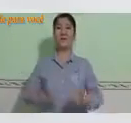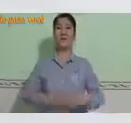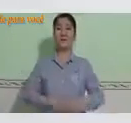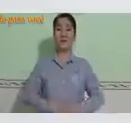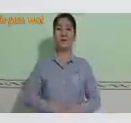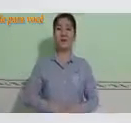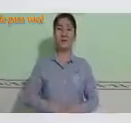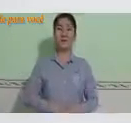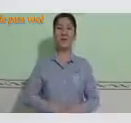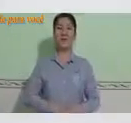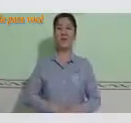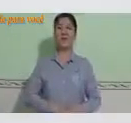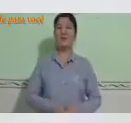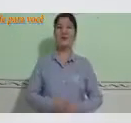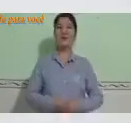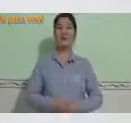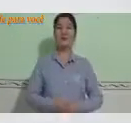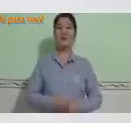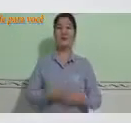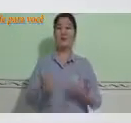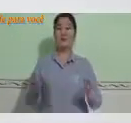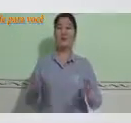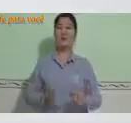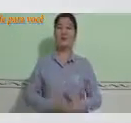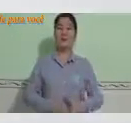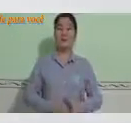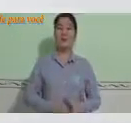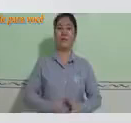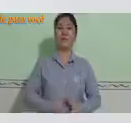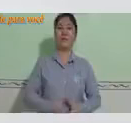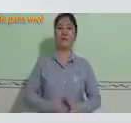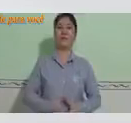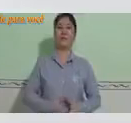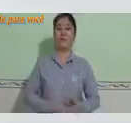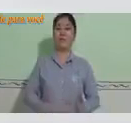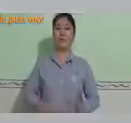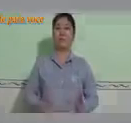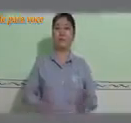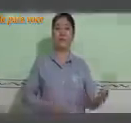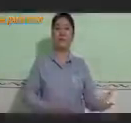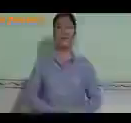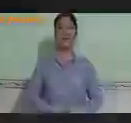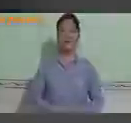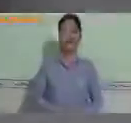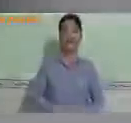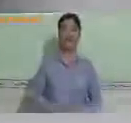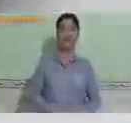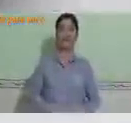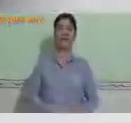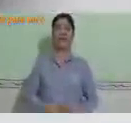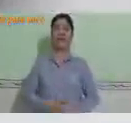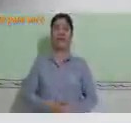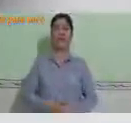testículos, ou realizar o diagnóstico da varicocele, que corresponde à dilatação das veias dos testículos, levando